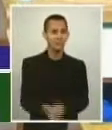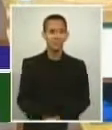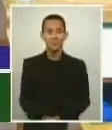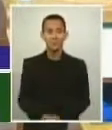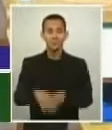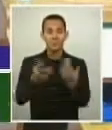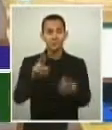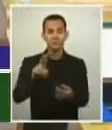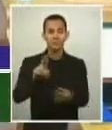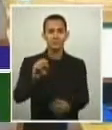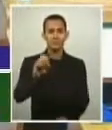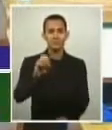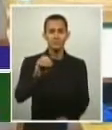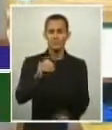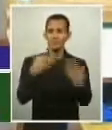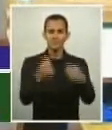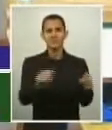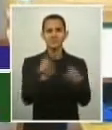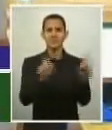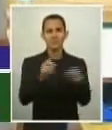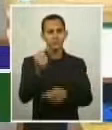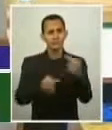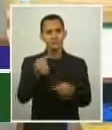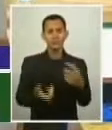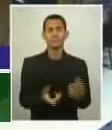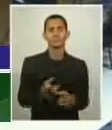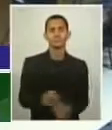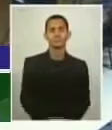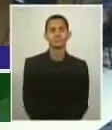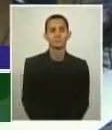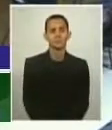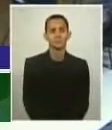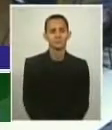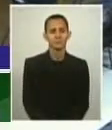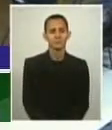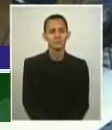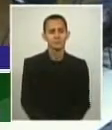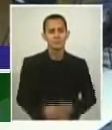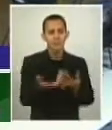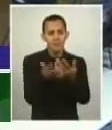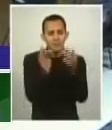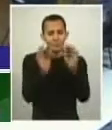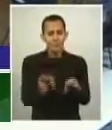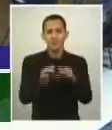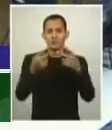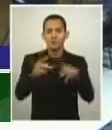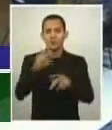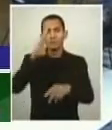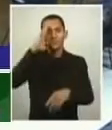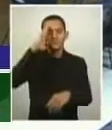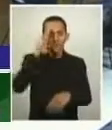então funciona não aceitava a ideia de representação política e mais ao final do seu